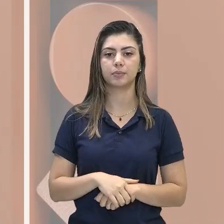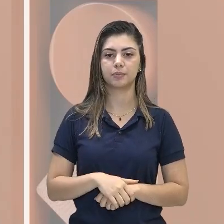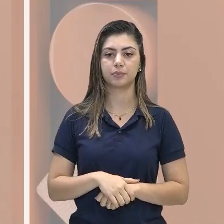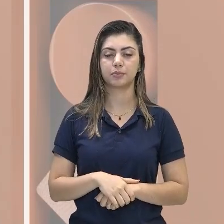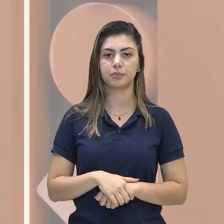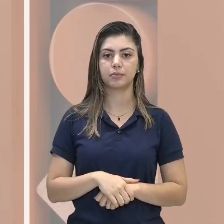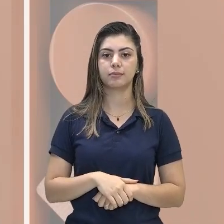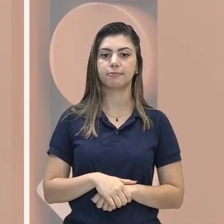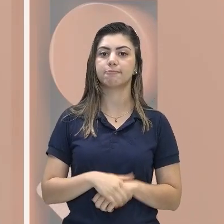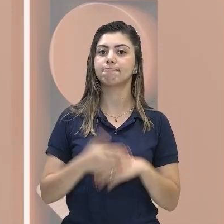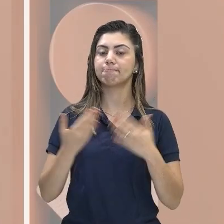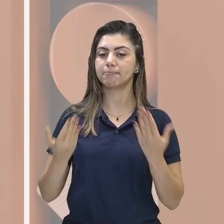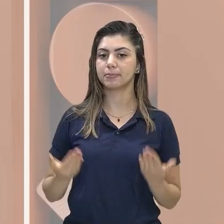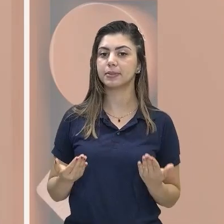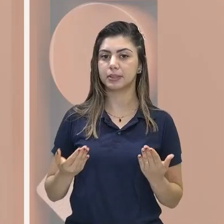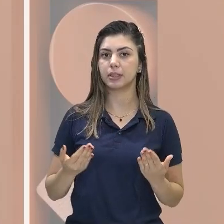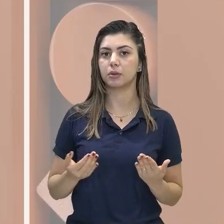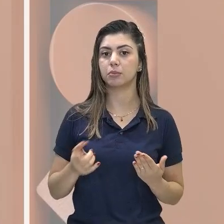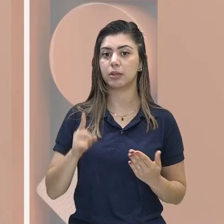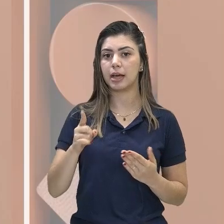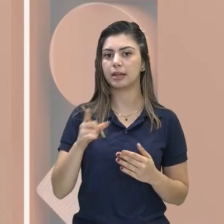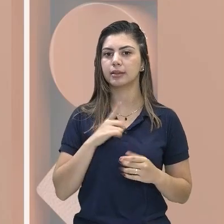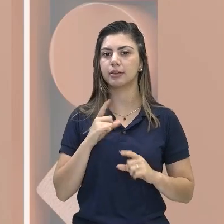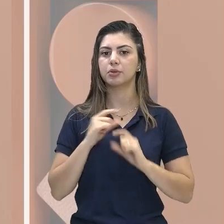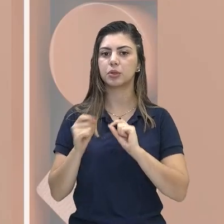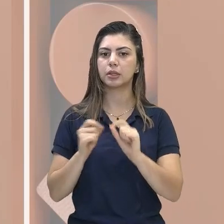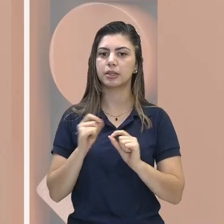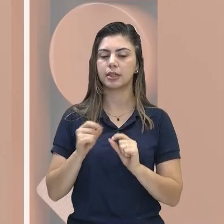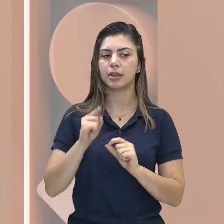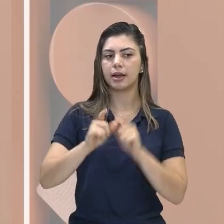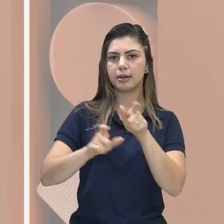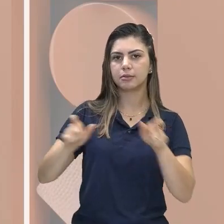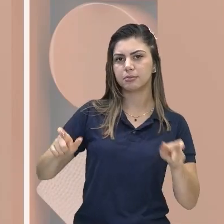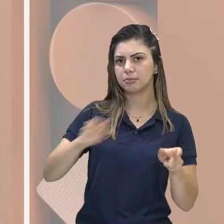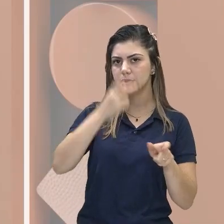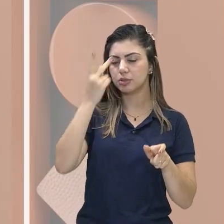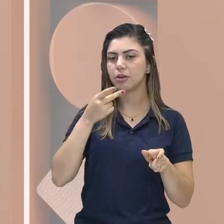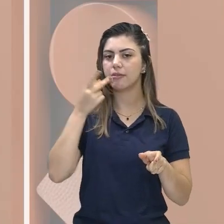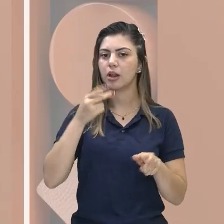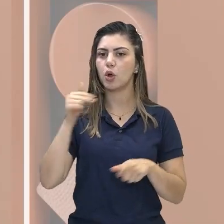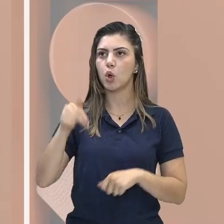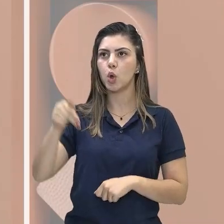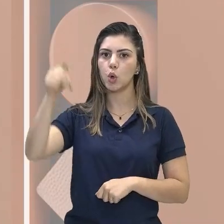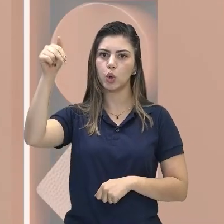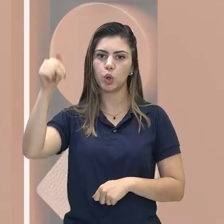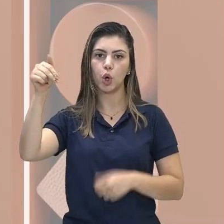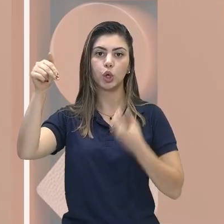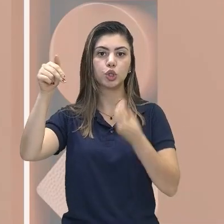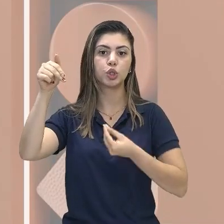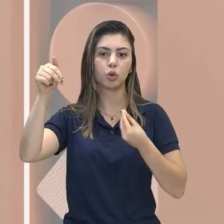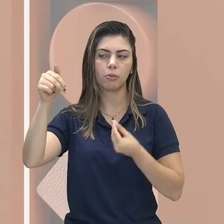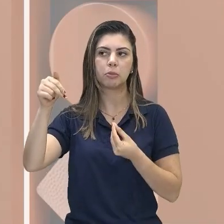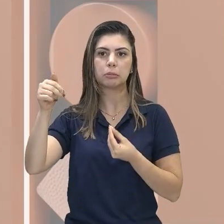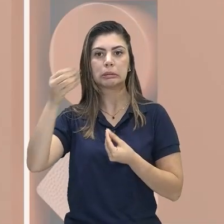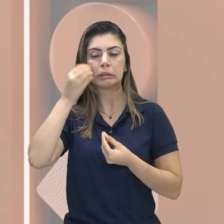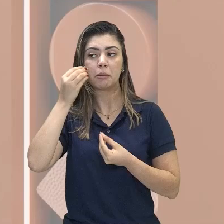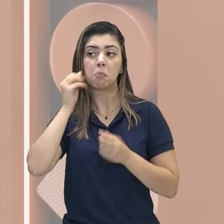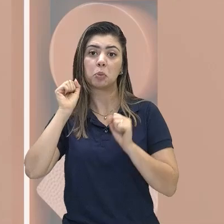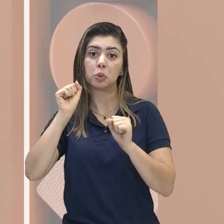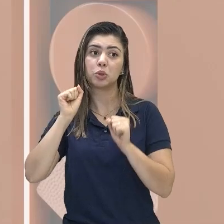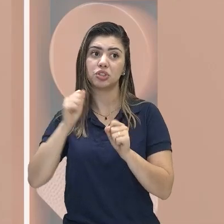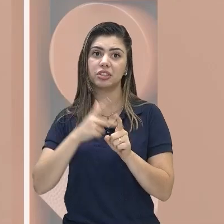dirigidos. Ali, pelos comentários, pelo que se falava, o Norte tinha grandes chances de ganhar. Então,